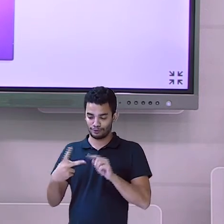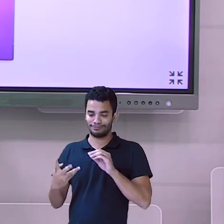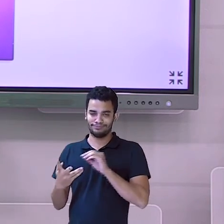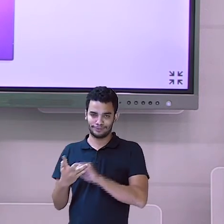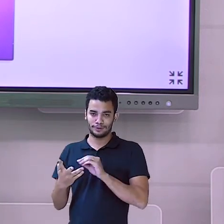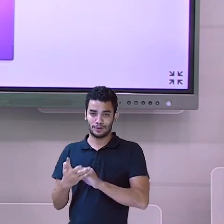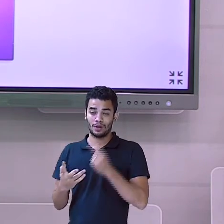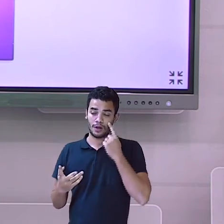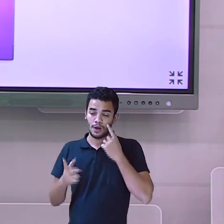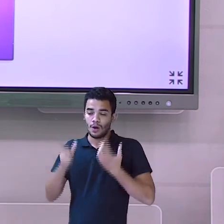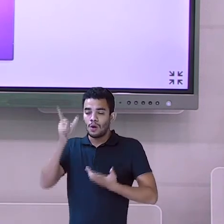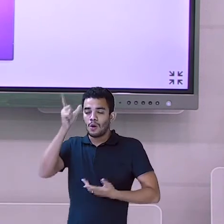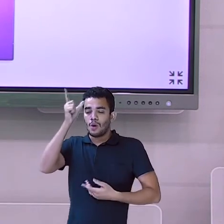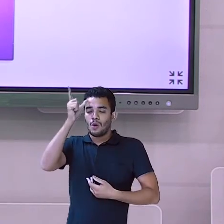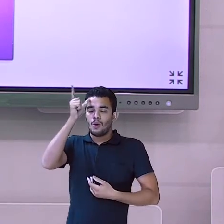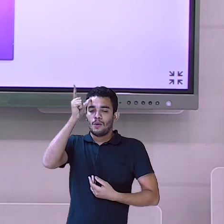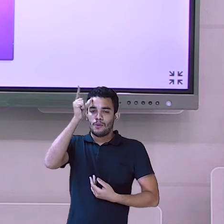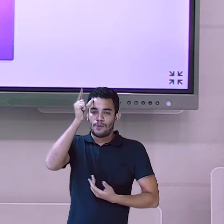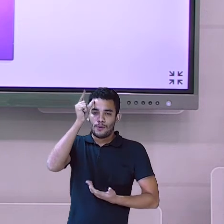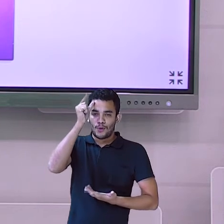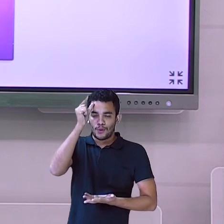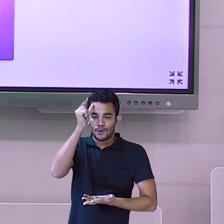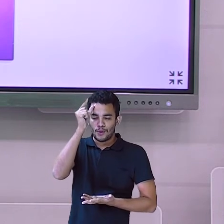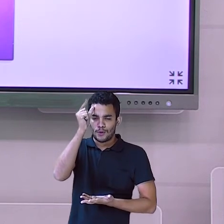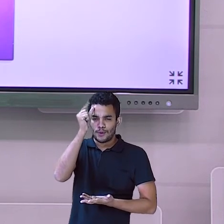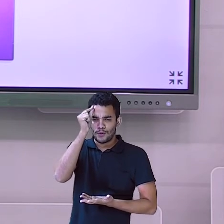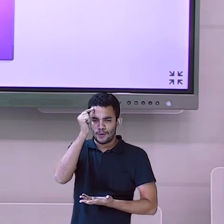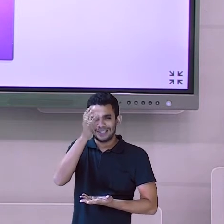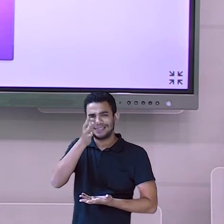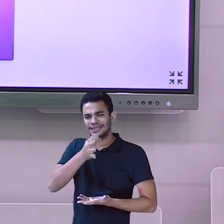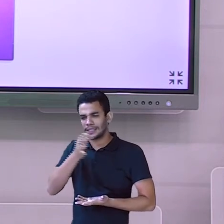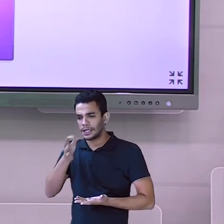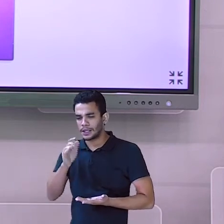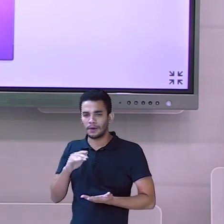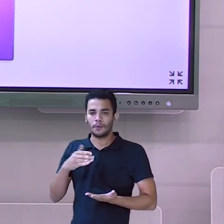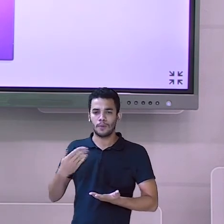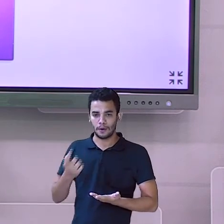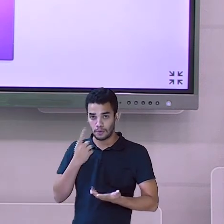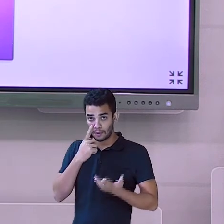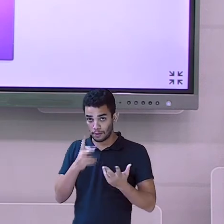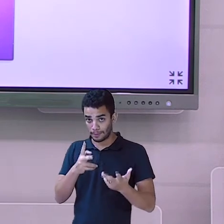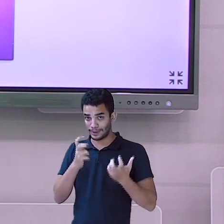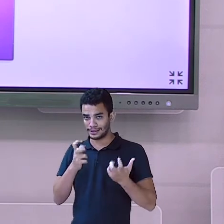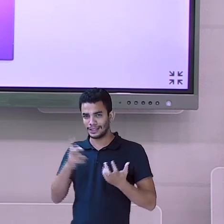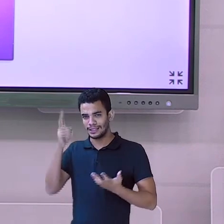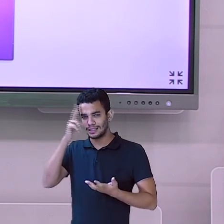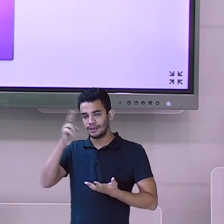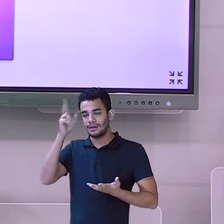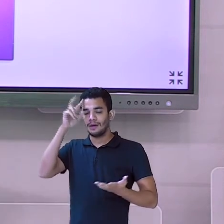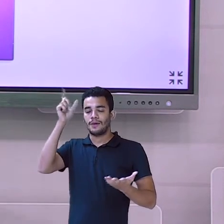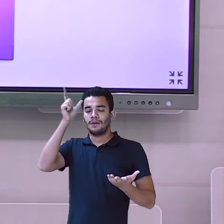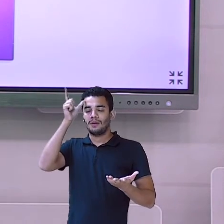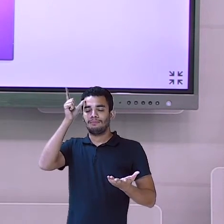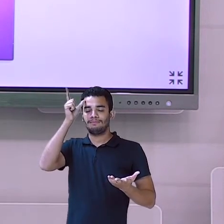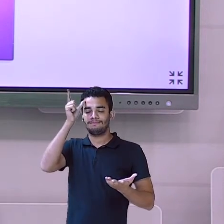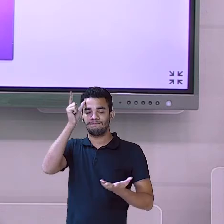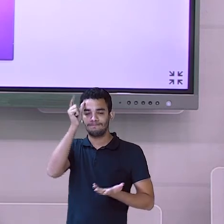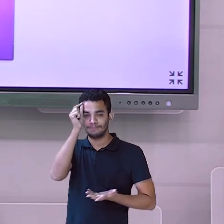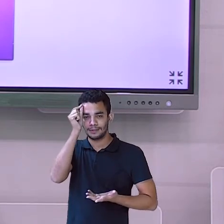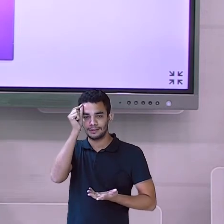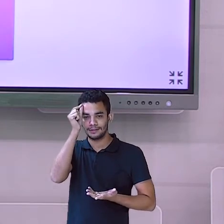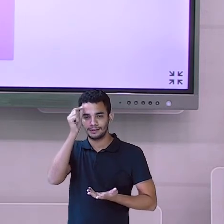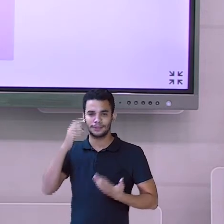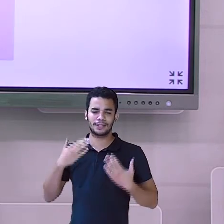de alívio. Qual será dessas duas opções aqui, gente, a de alívio? Você lembra da respiração?